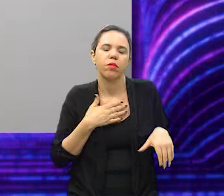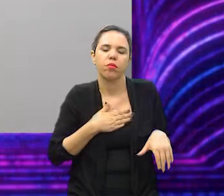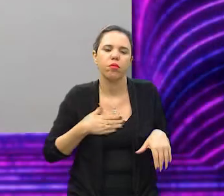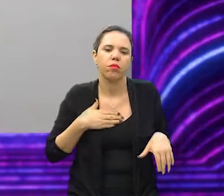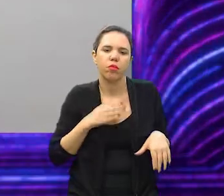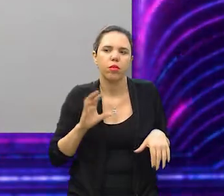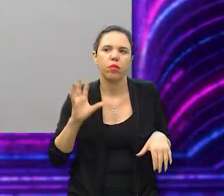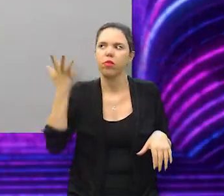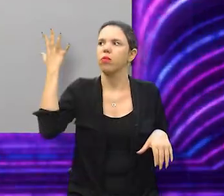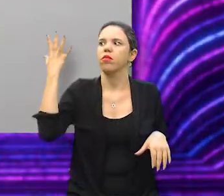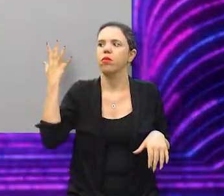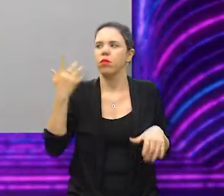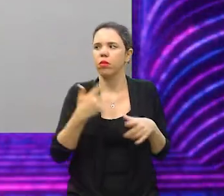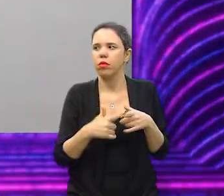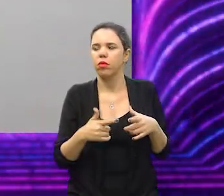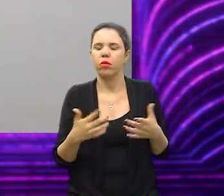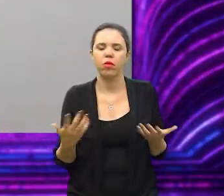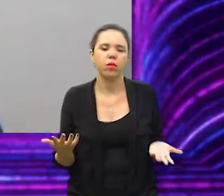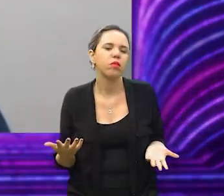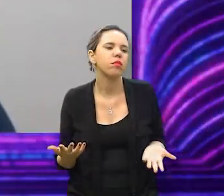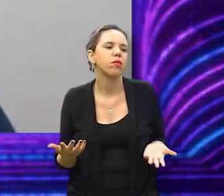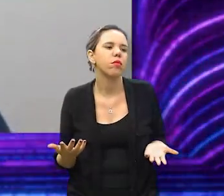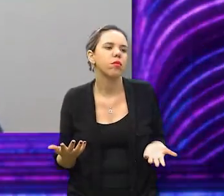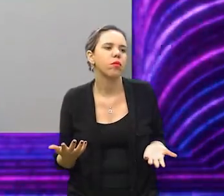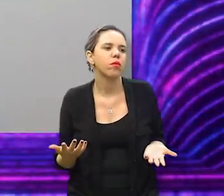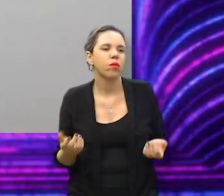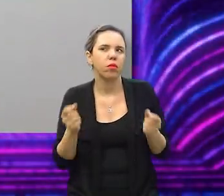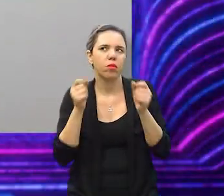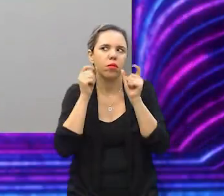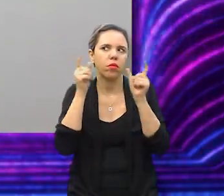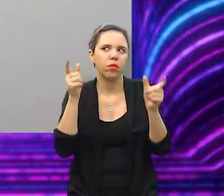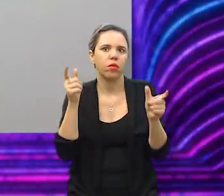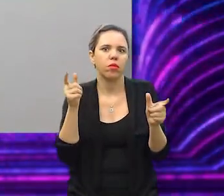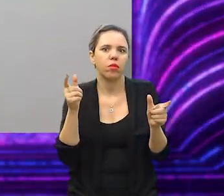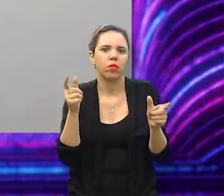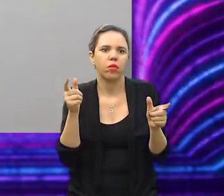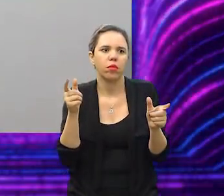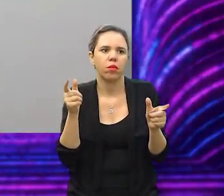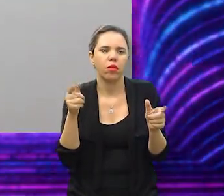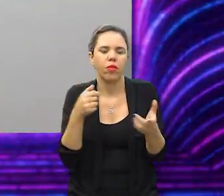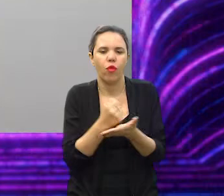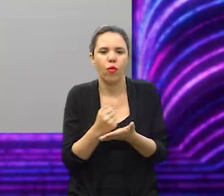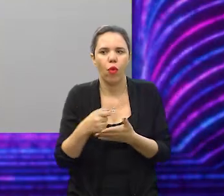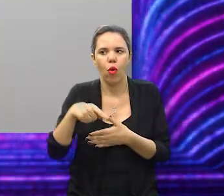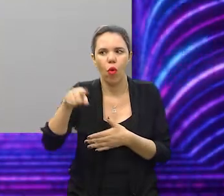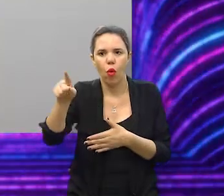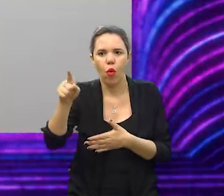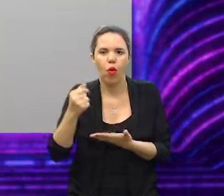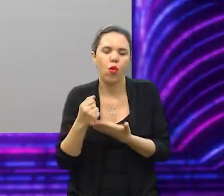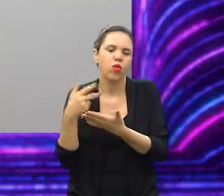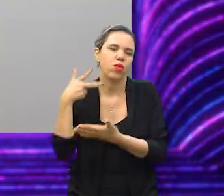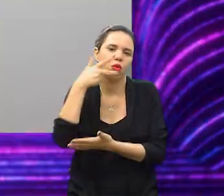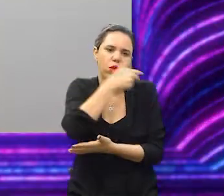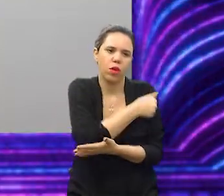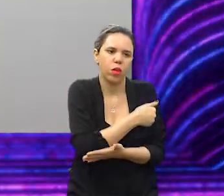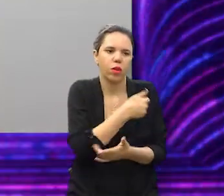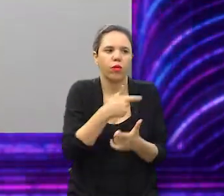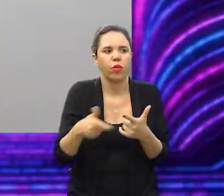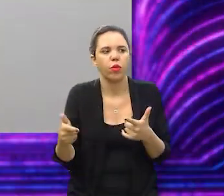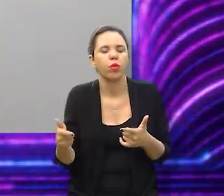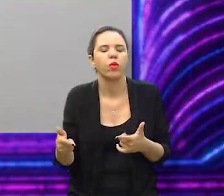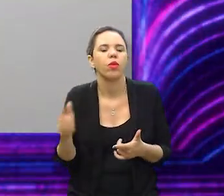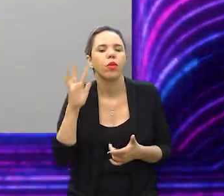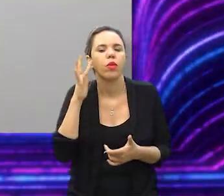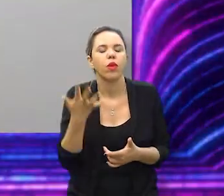que acontece alguma coisa para que eles sejam contratados para solucionar o problema, né?